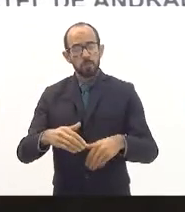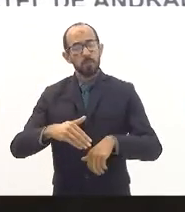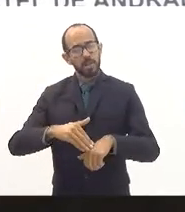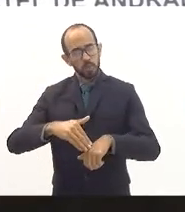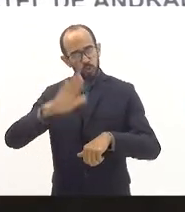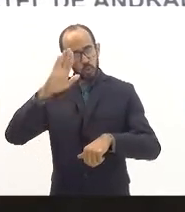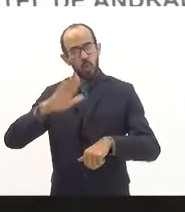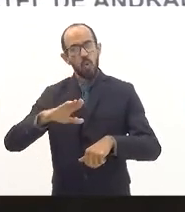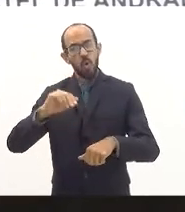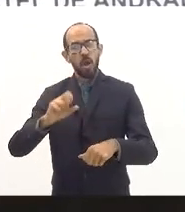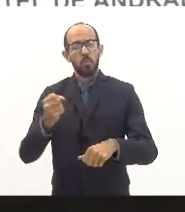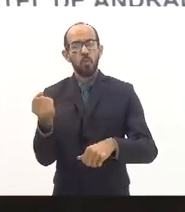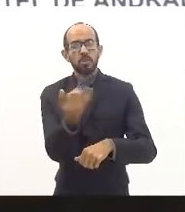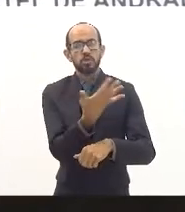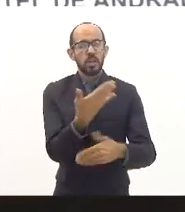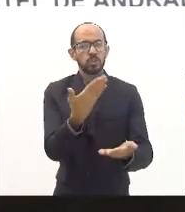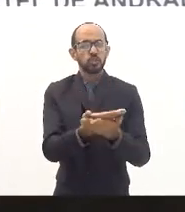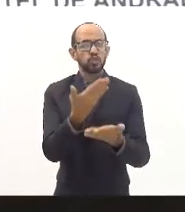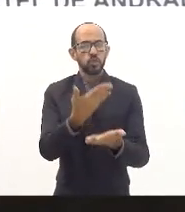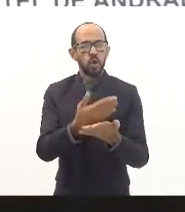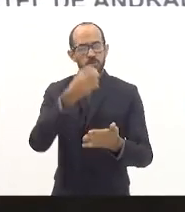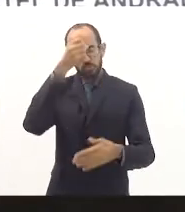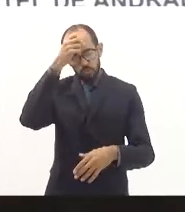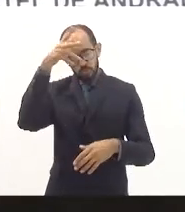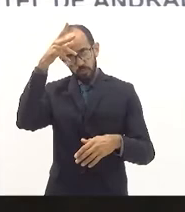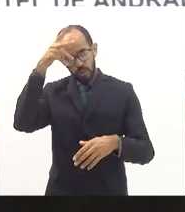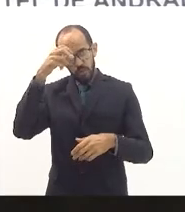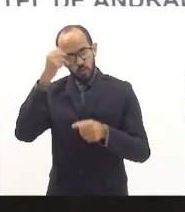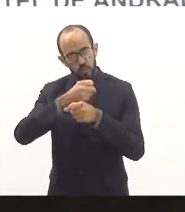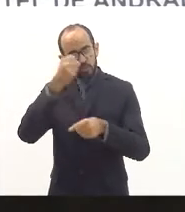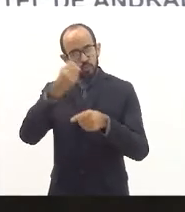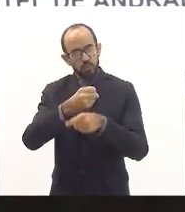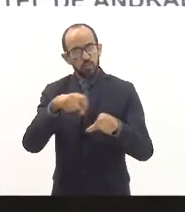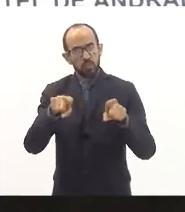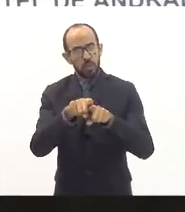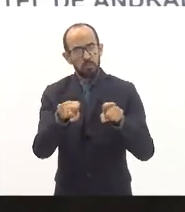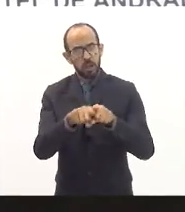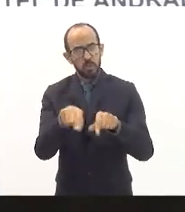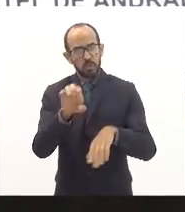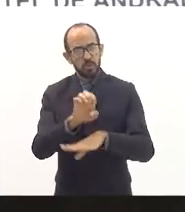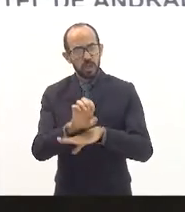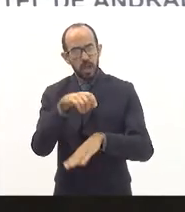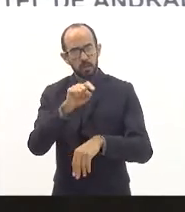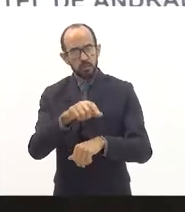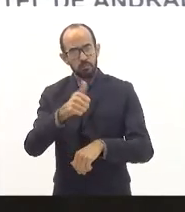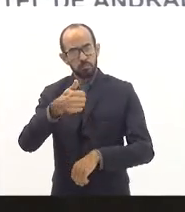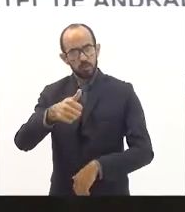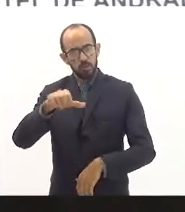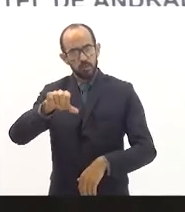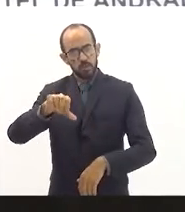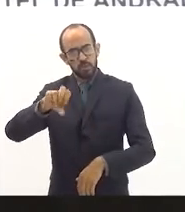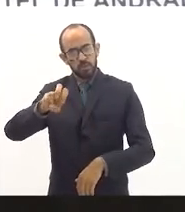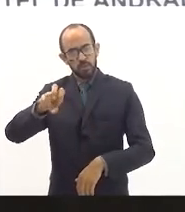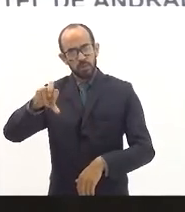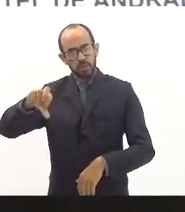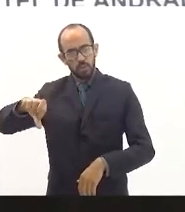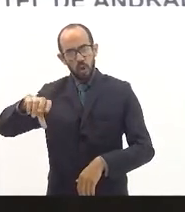municipais. Como governador, construiu no Estado, entre 1959